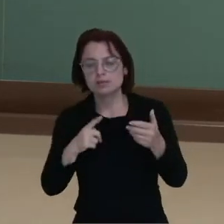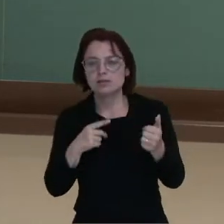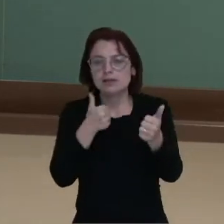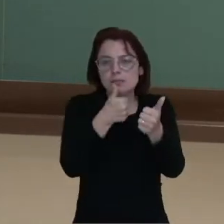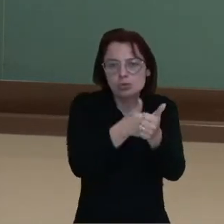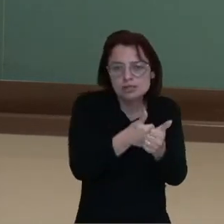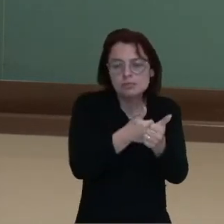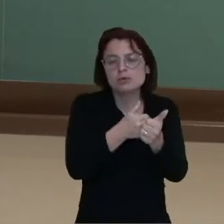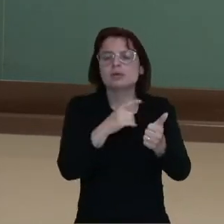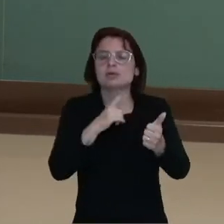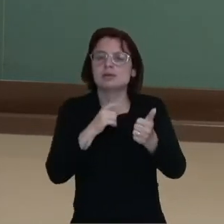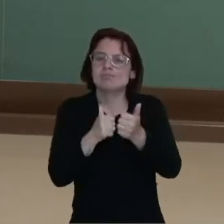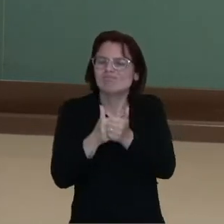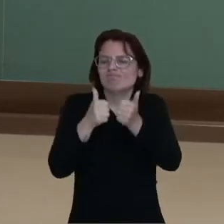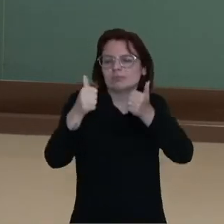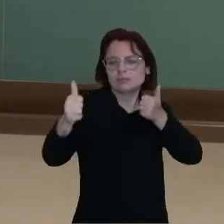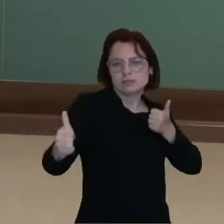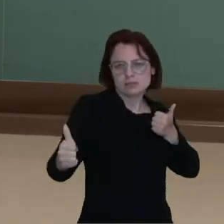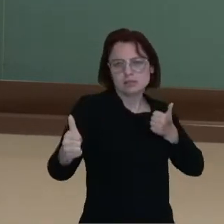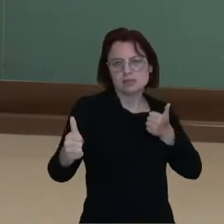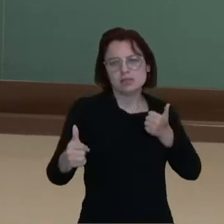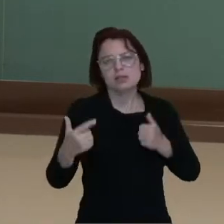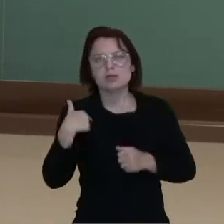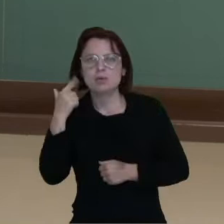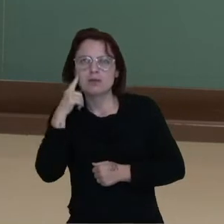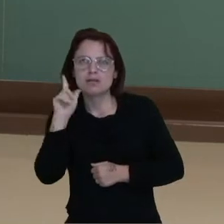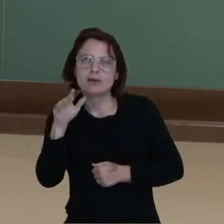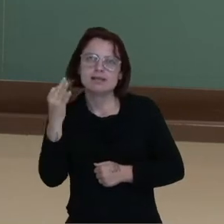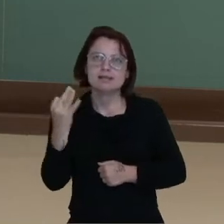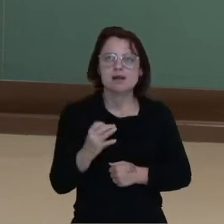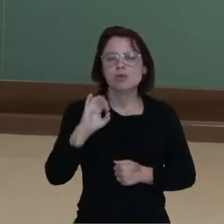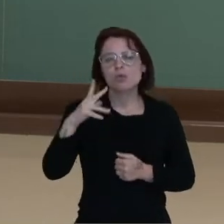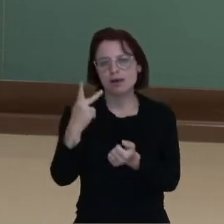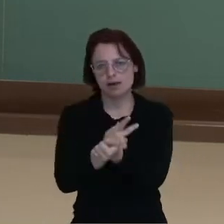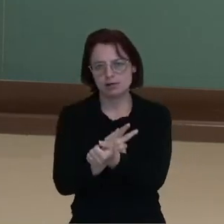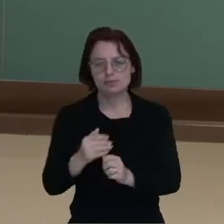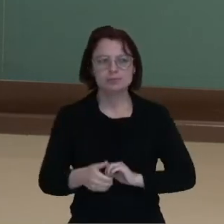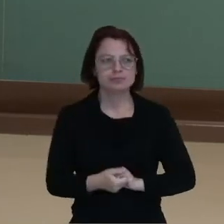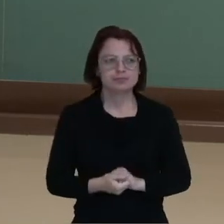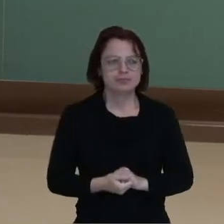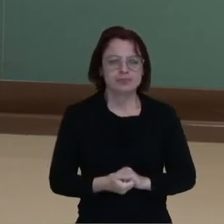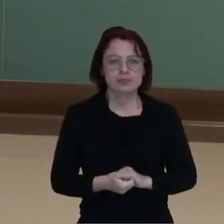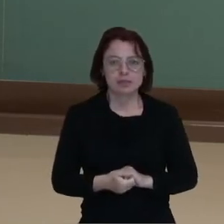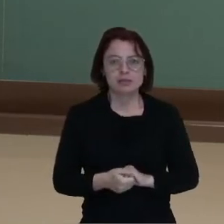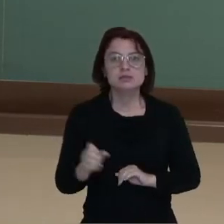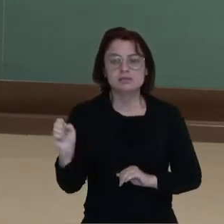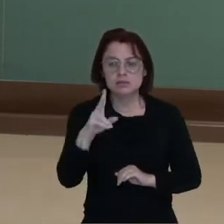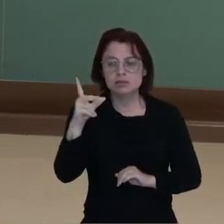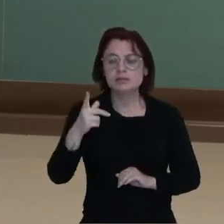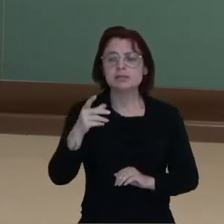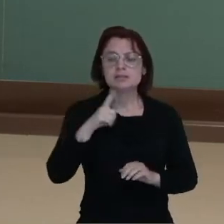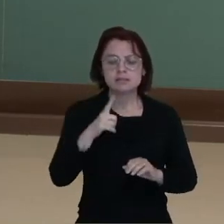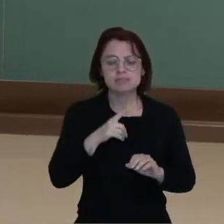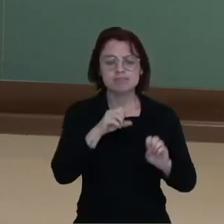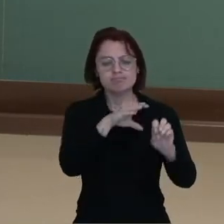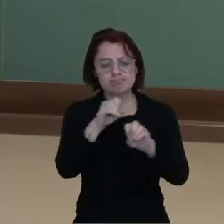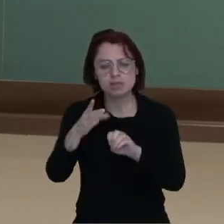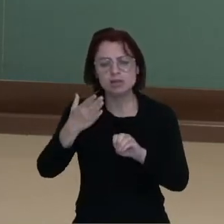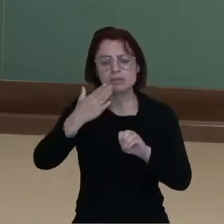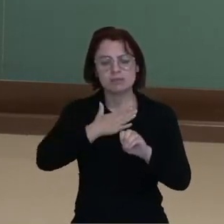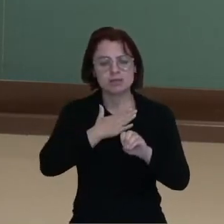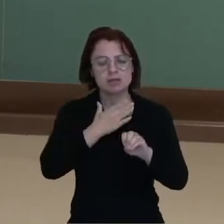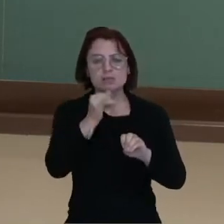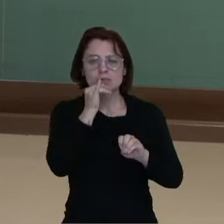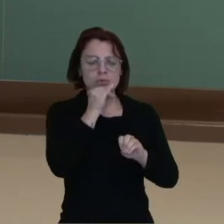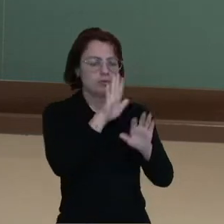me distancio, que eu não gosto, que eu acho certo e errado, igual eu estava dizendo, né? Esses valores são passados para mim pela minha